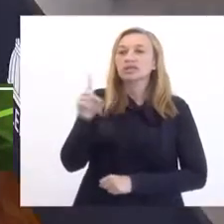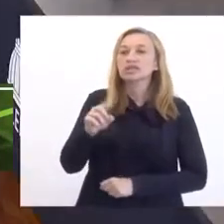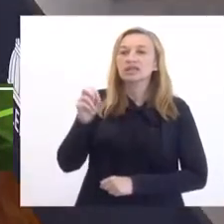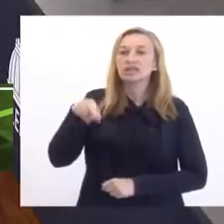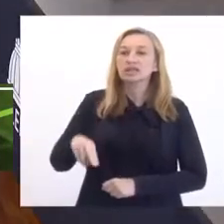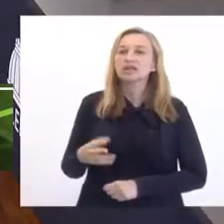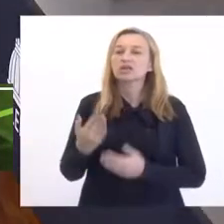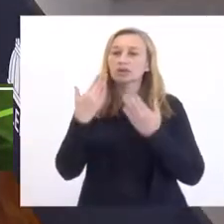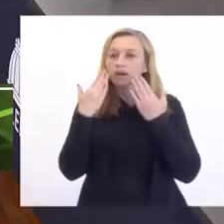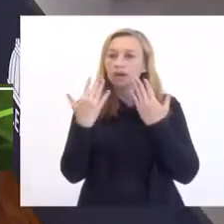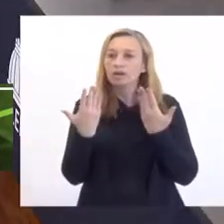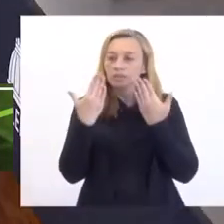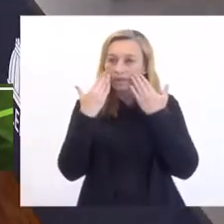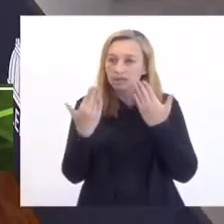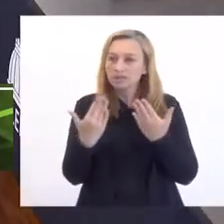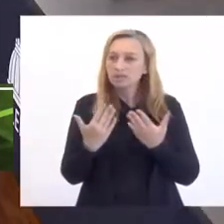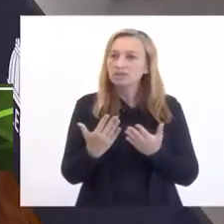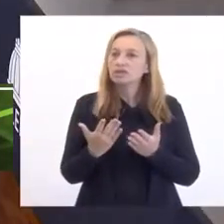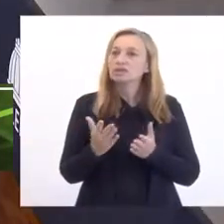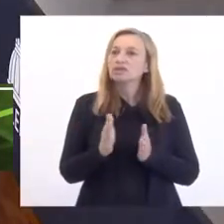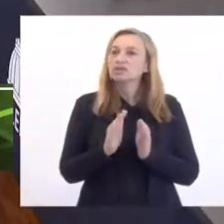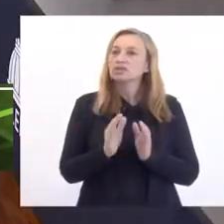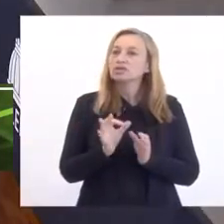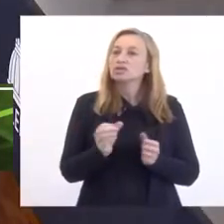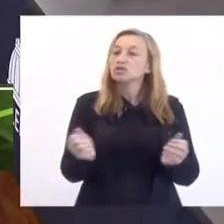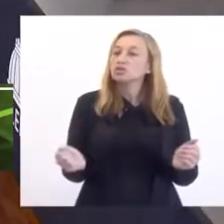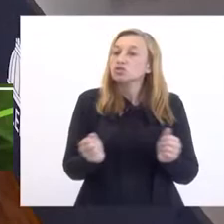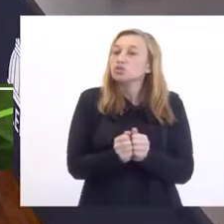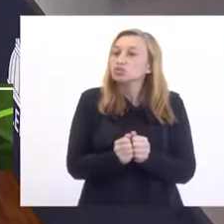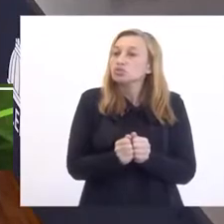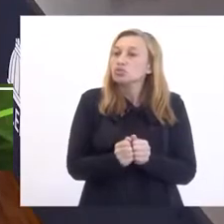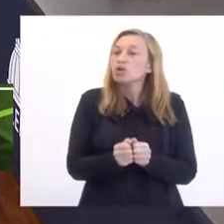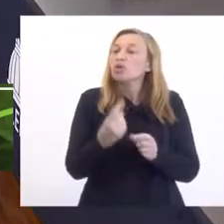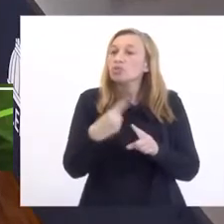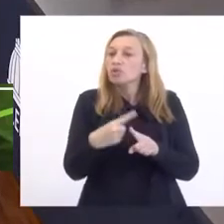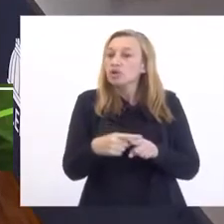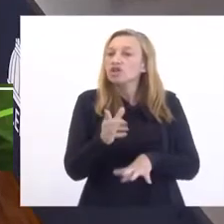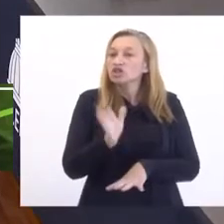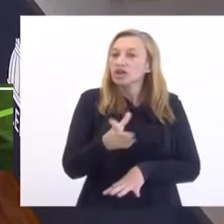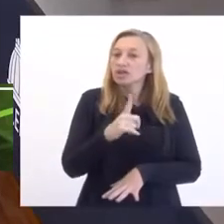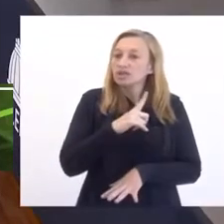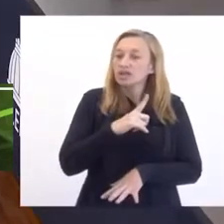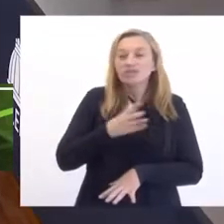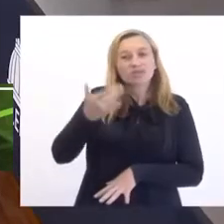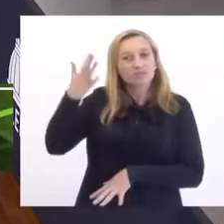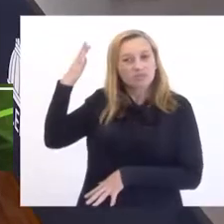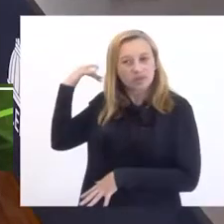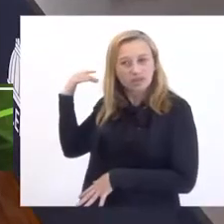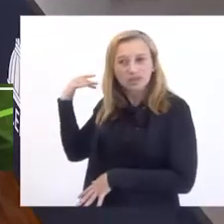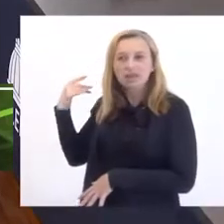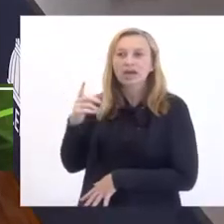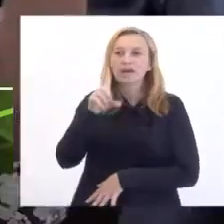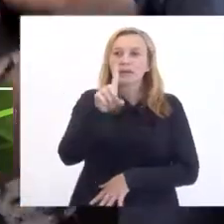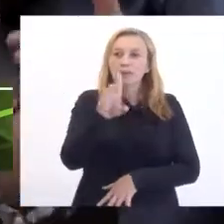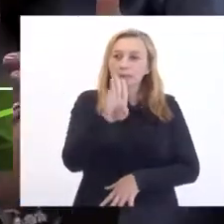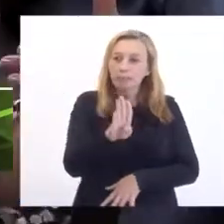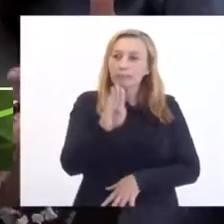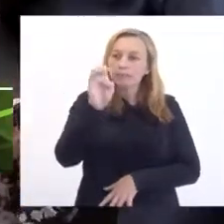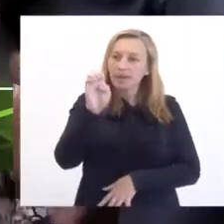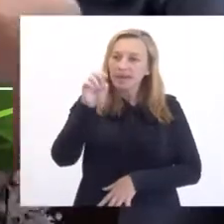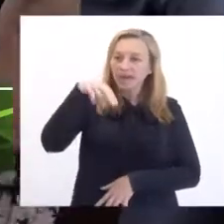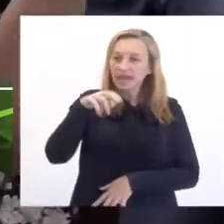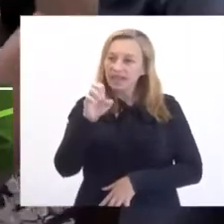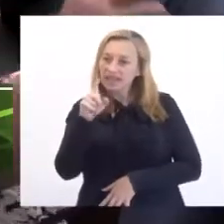isso. Eu, por exemplo, defendo que seja feito de forma junta, porque já teve um precedente lá atrás, na época da Benedita, com o